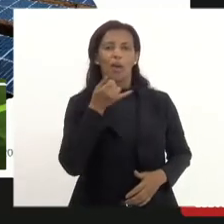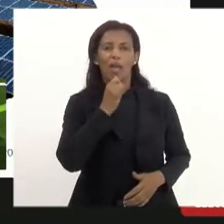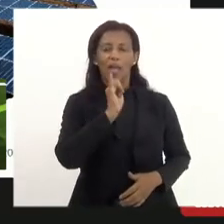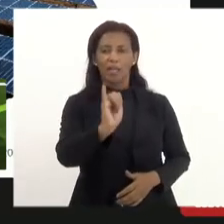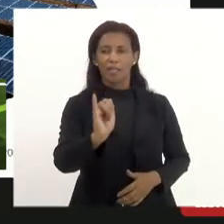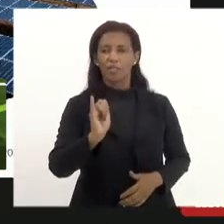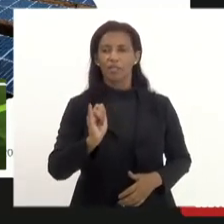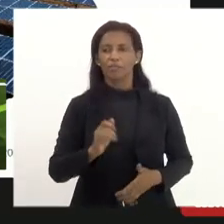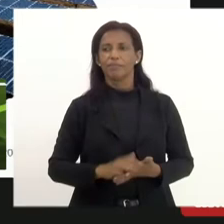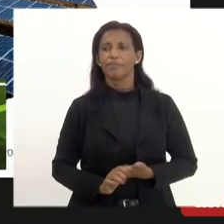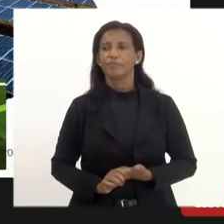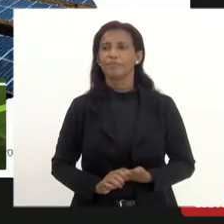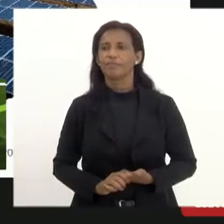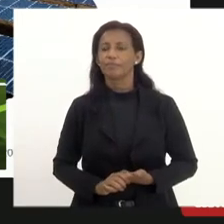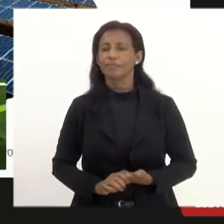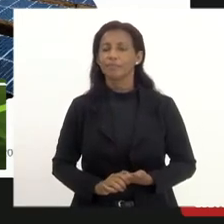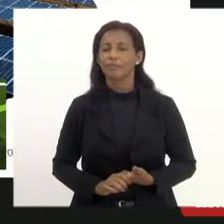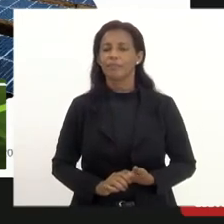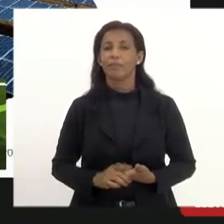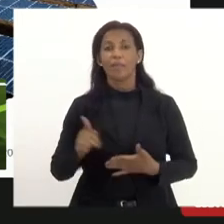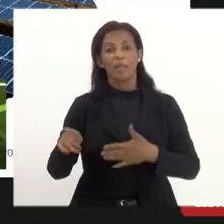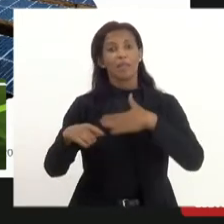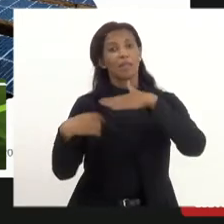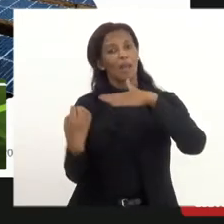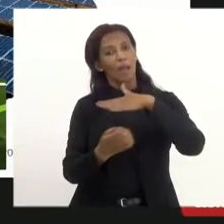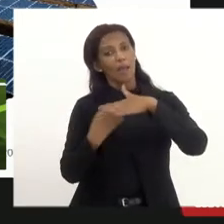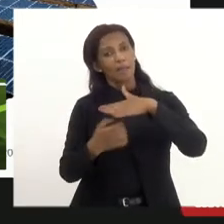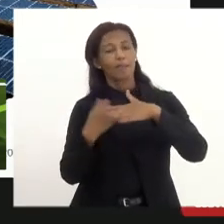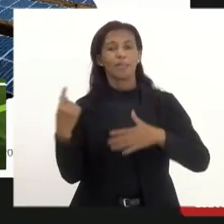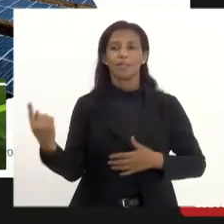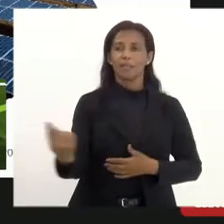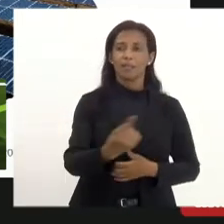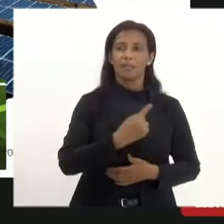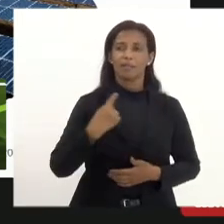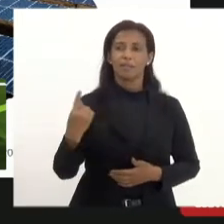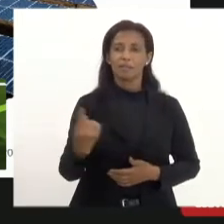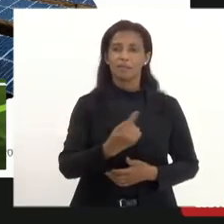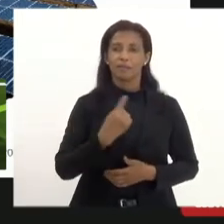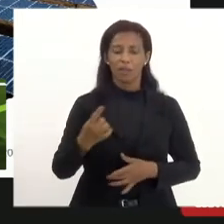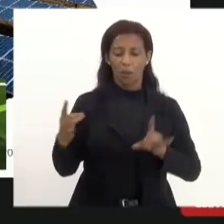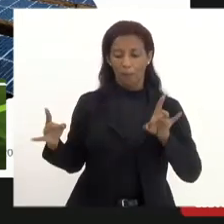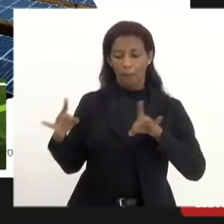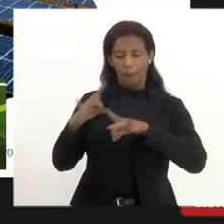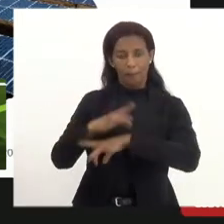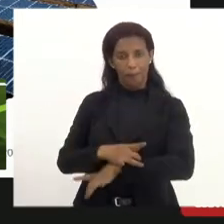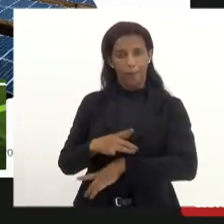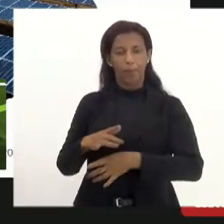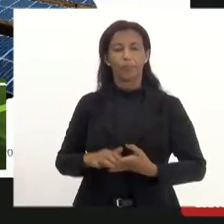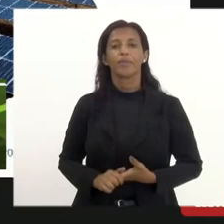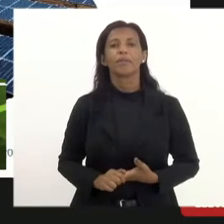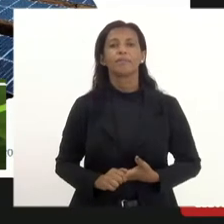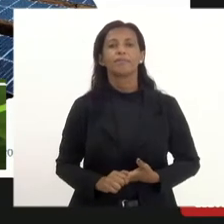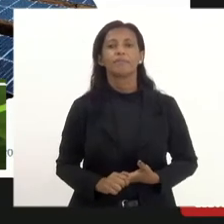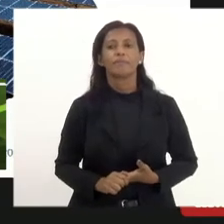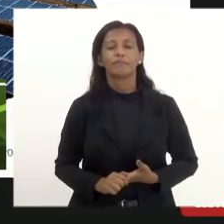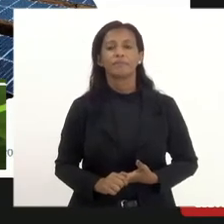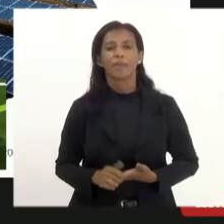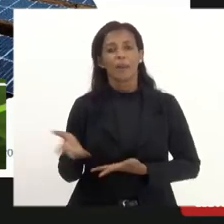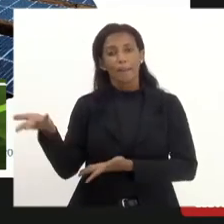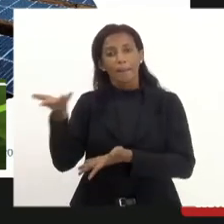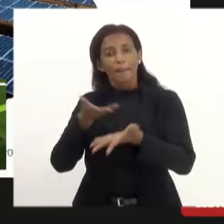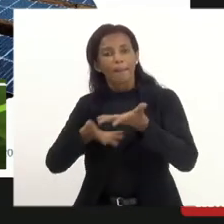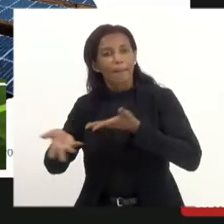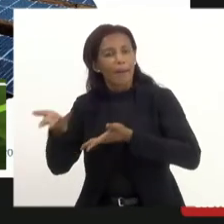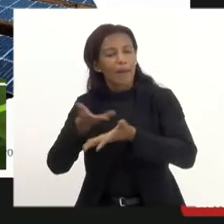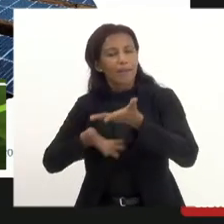Brasil, que é a empresa que nós temos pronta para